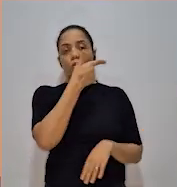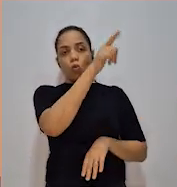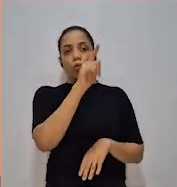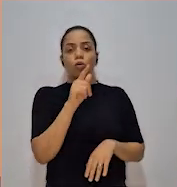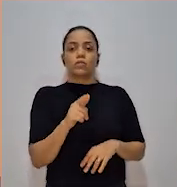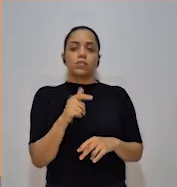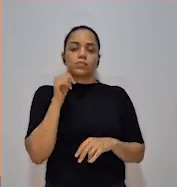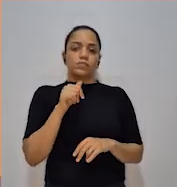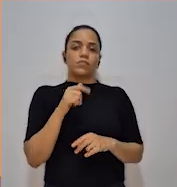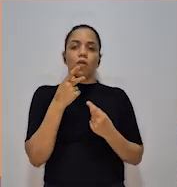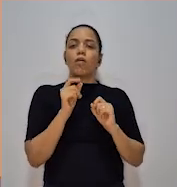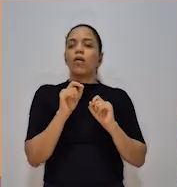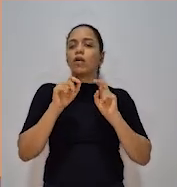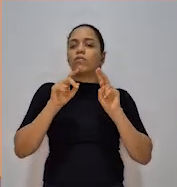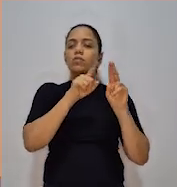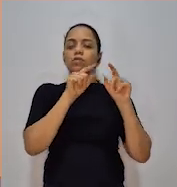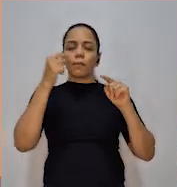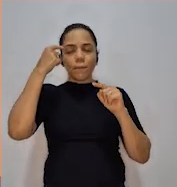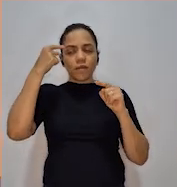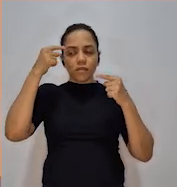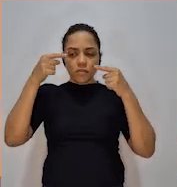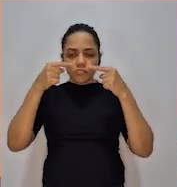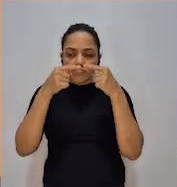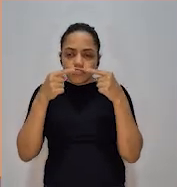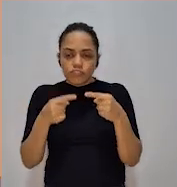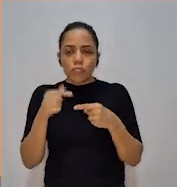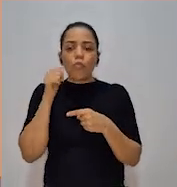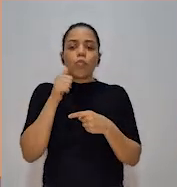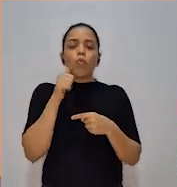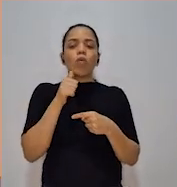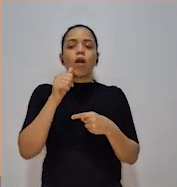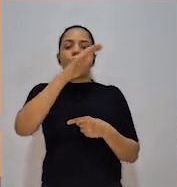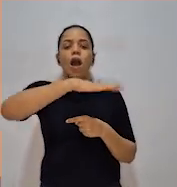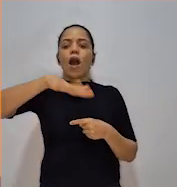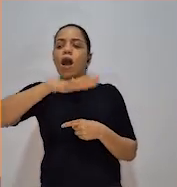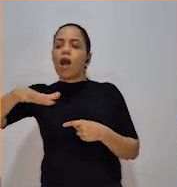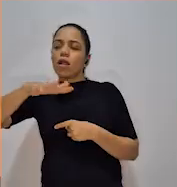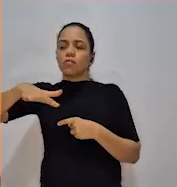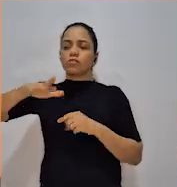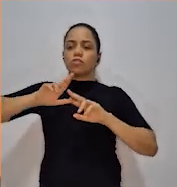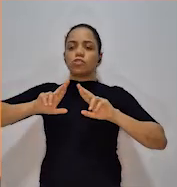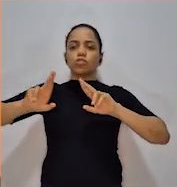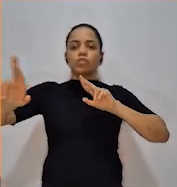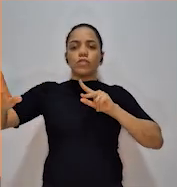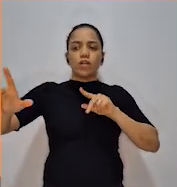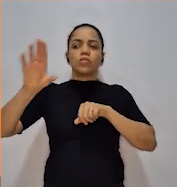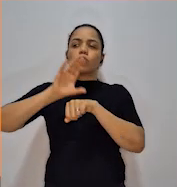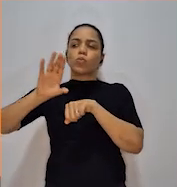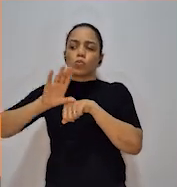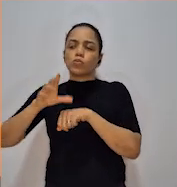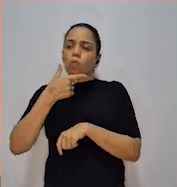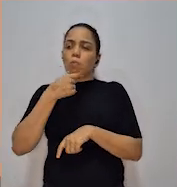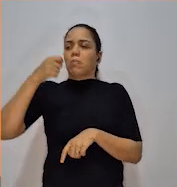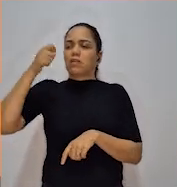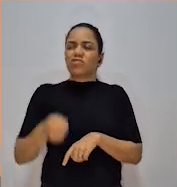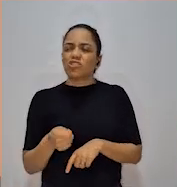estratégias você sugere para o recrutamento e seleção mais eficaz de mulheres vindas de áreas de atuação e cursos que ainda são muito